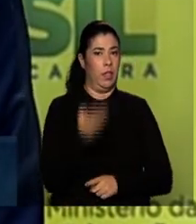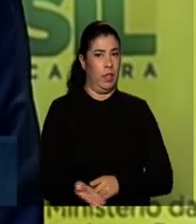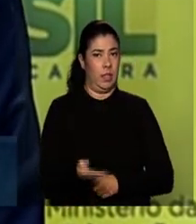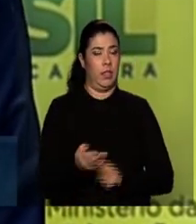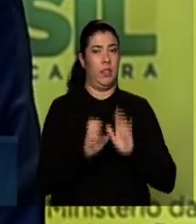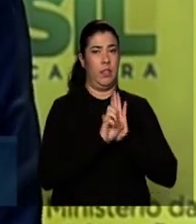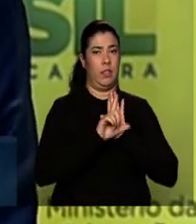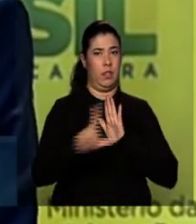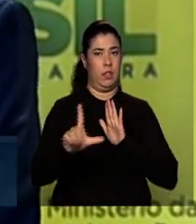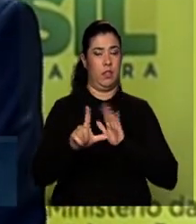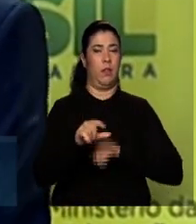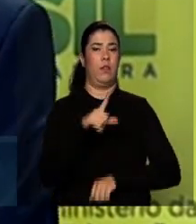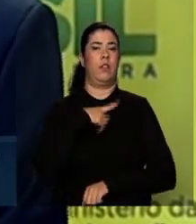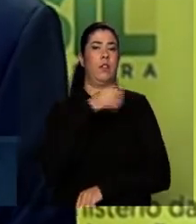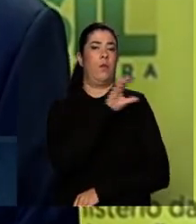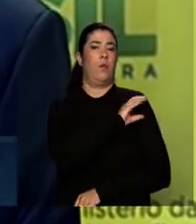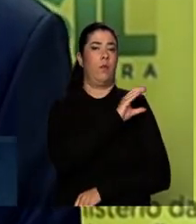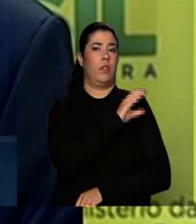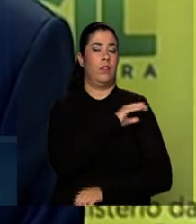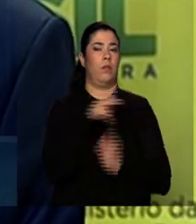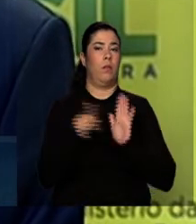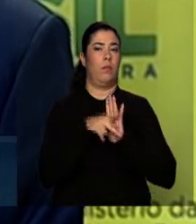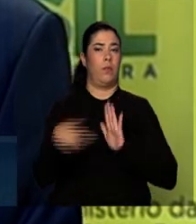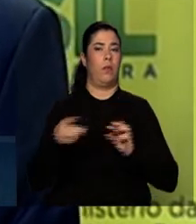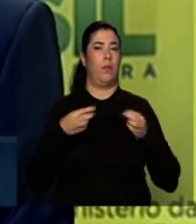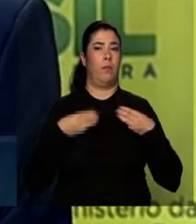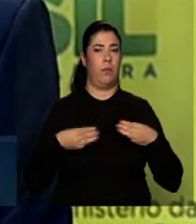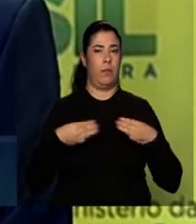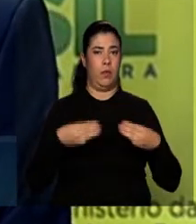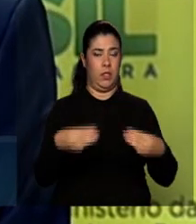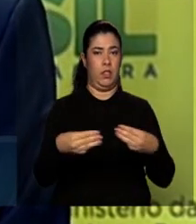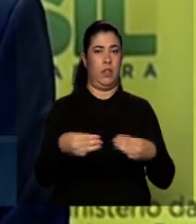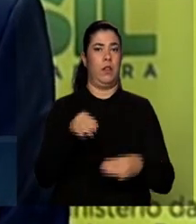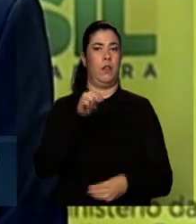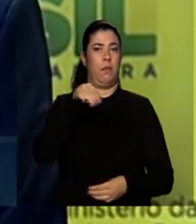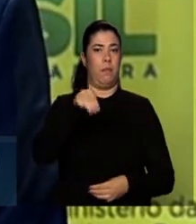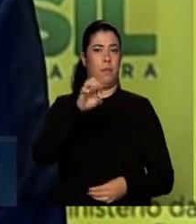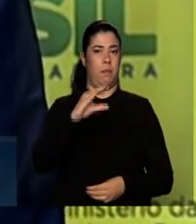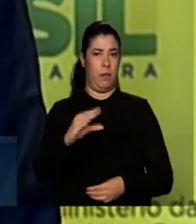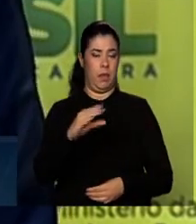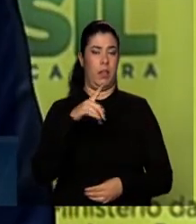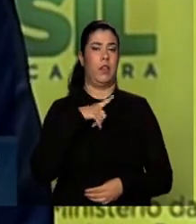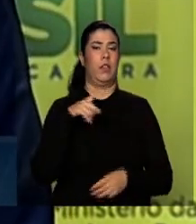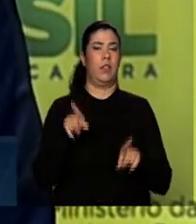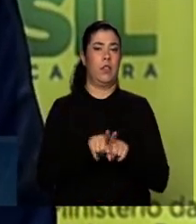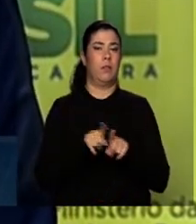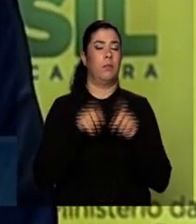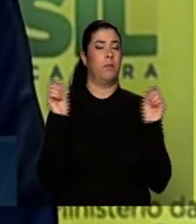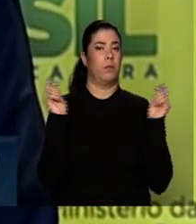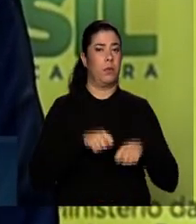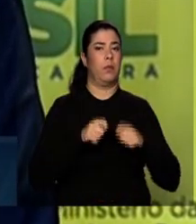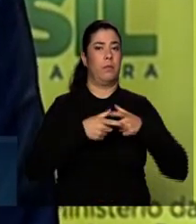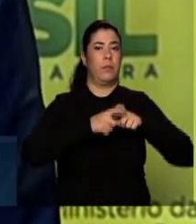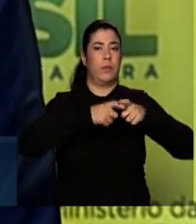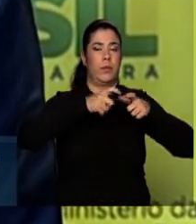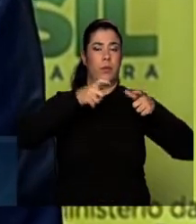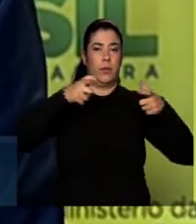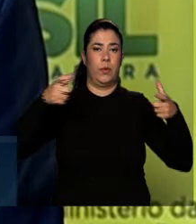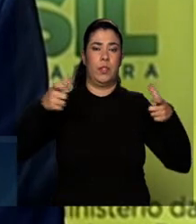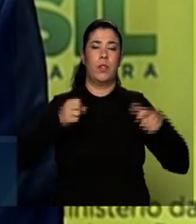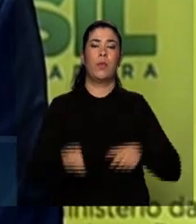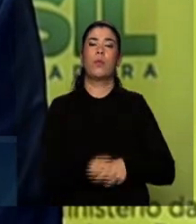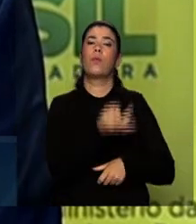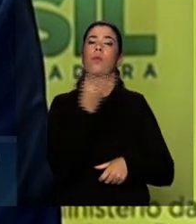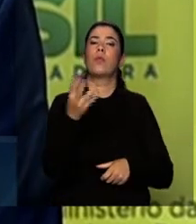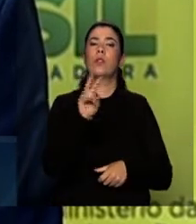edital, coordenado pelo Ministério da Educação, ele possibilitará a ampliação do número